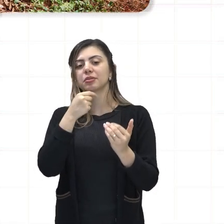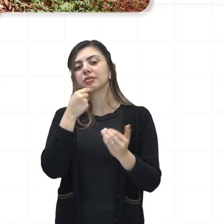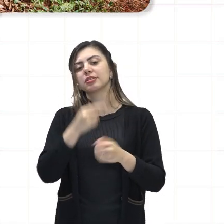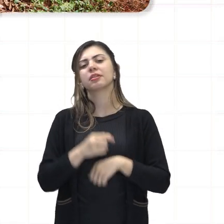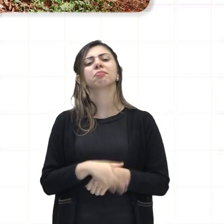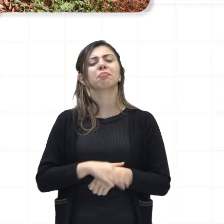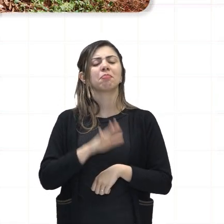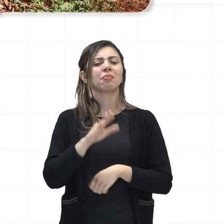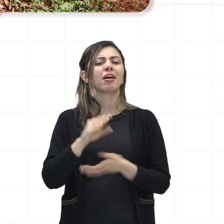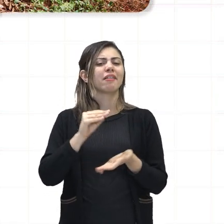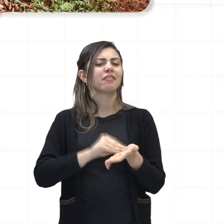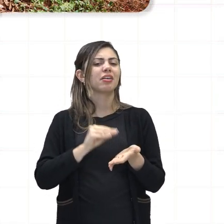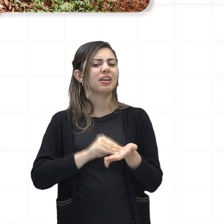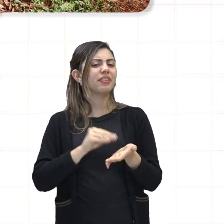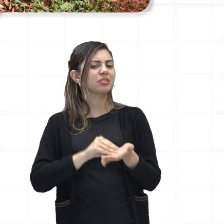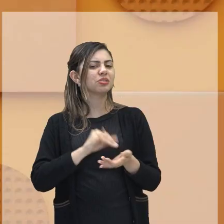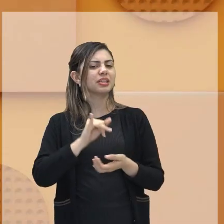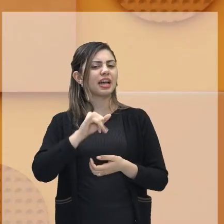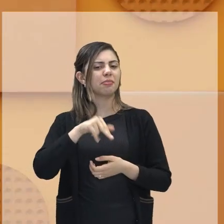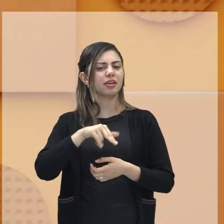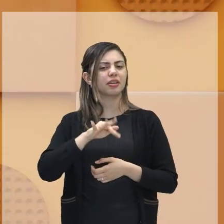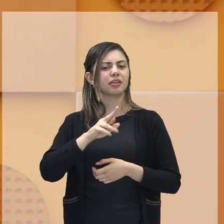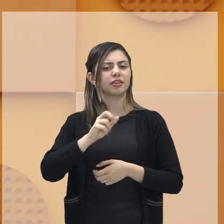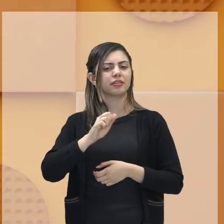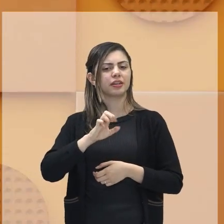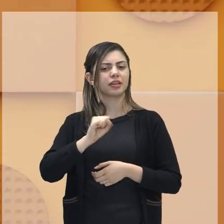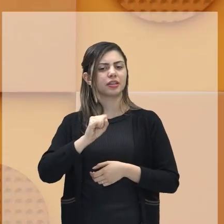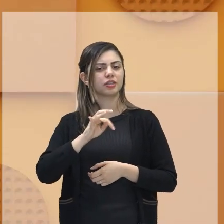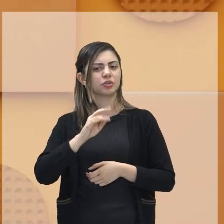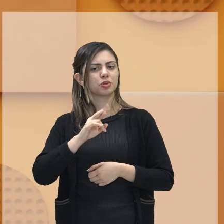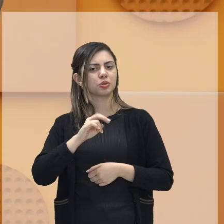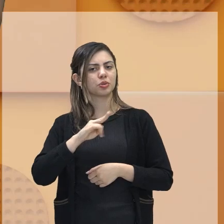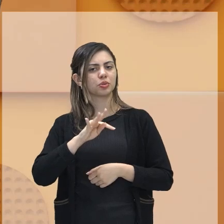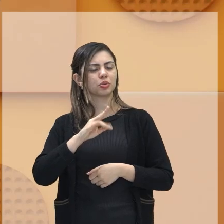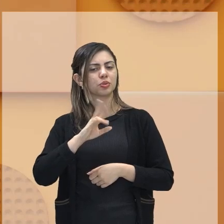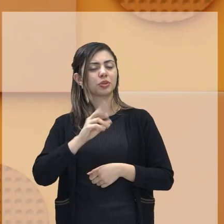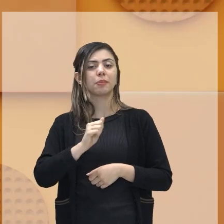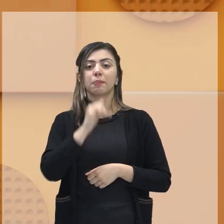infraestrutura? Por exemplo, a questão do transporte. Naquele